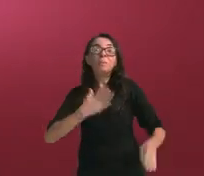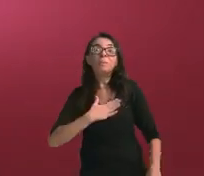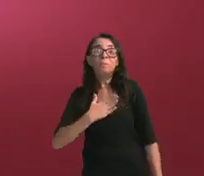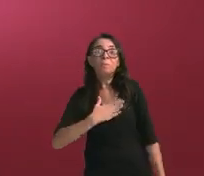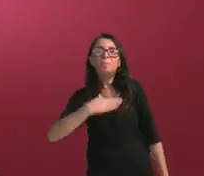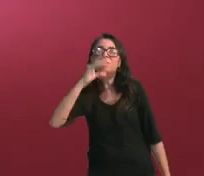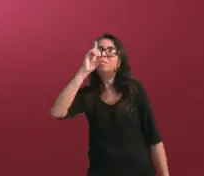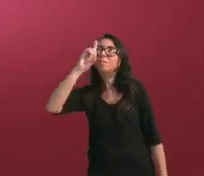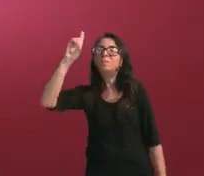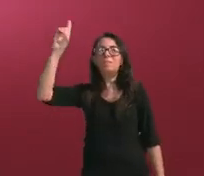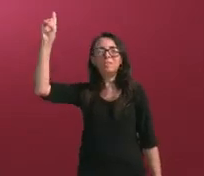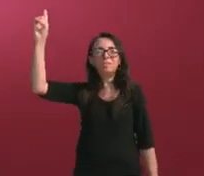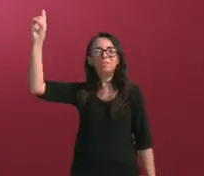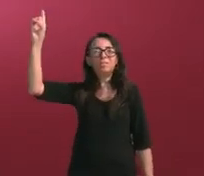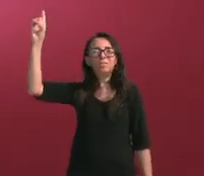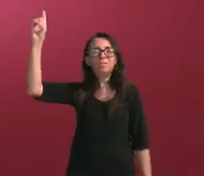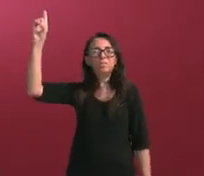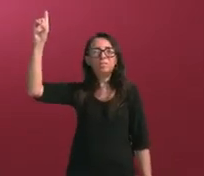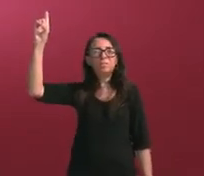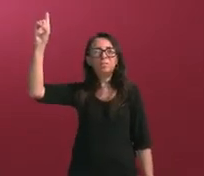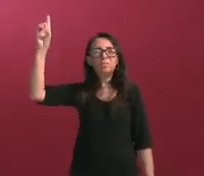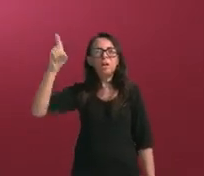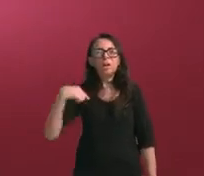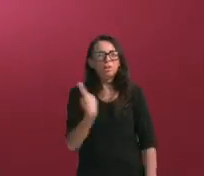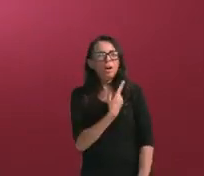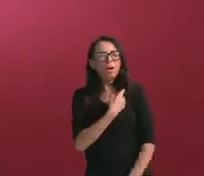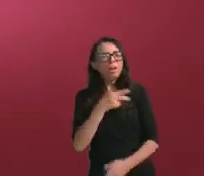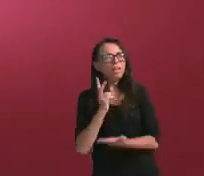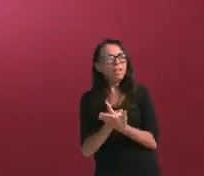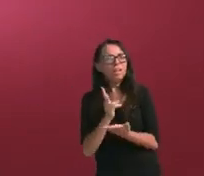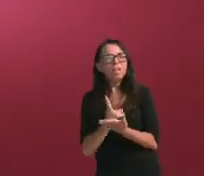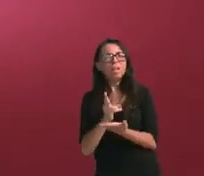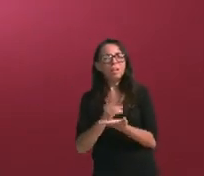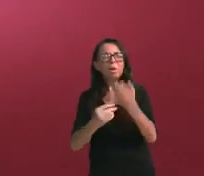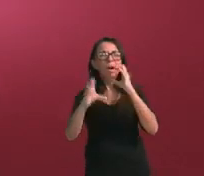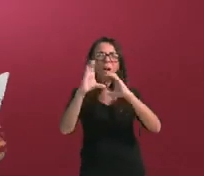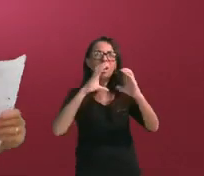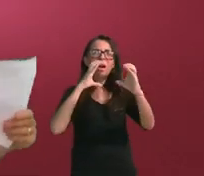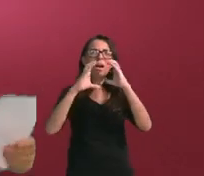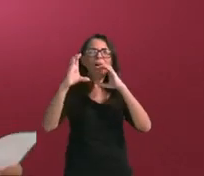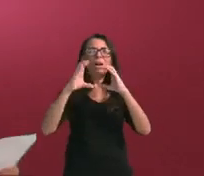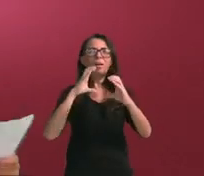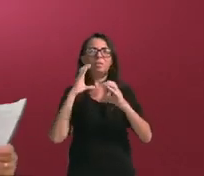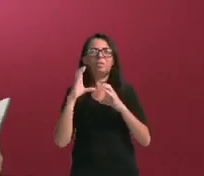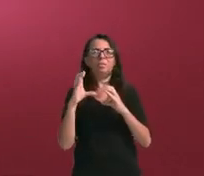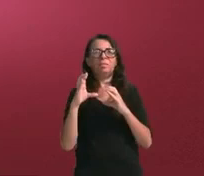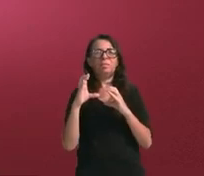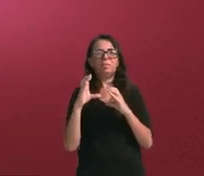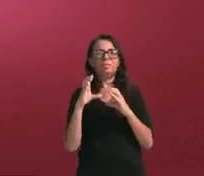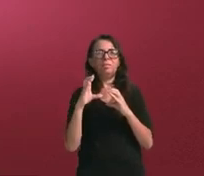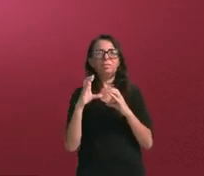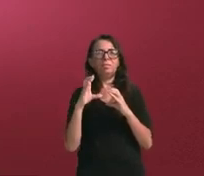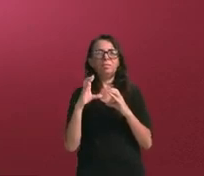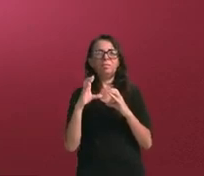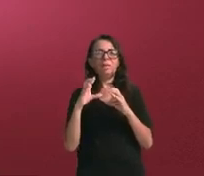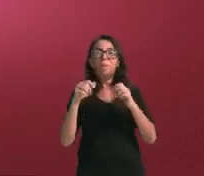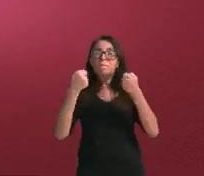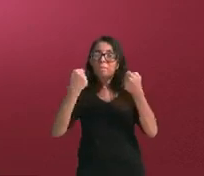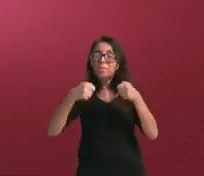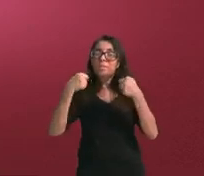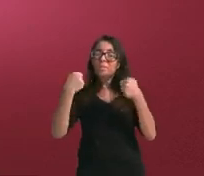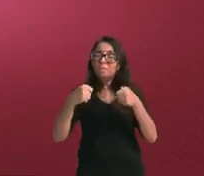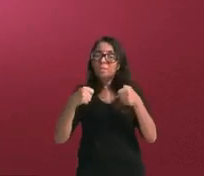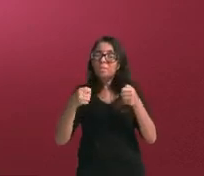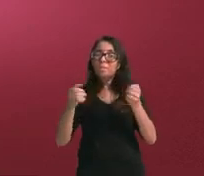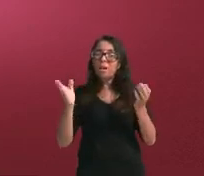complicado, porque nós, espiritualmente falando, nós não temos quase nada de força. Na verdade,